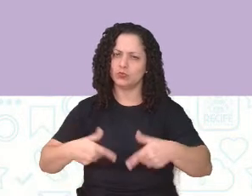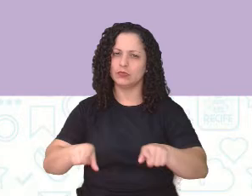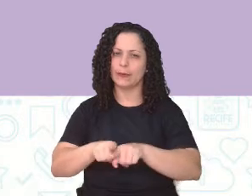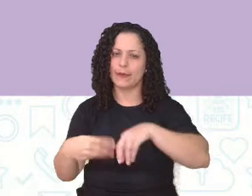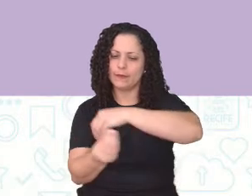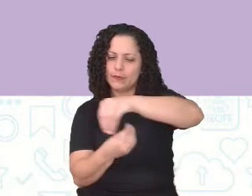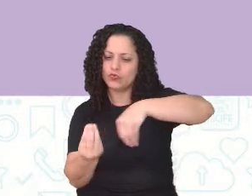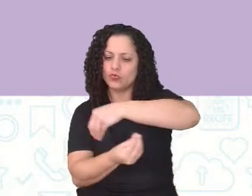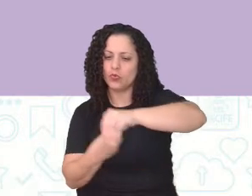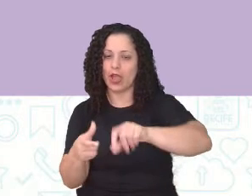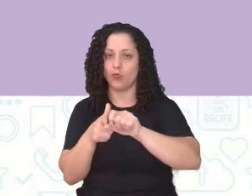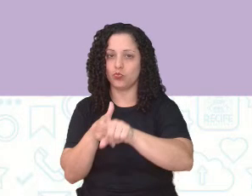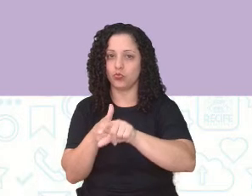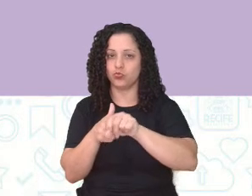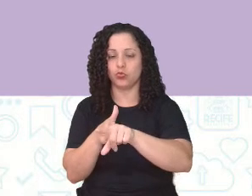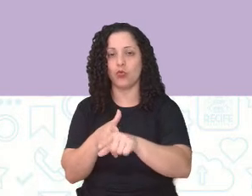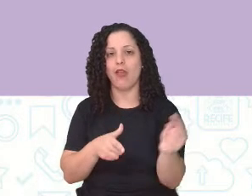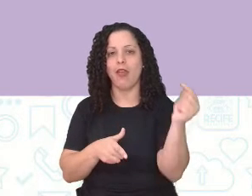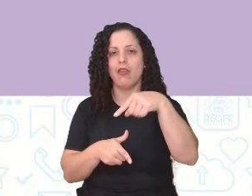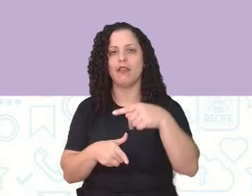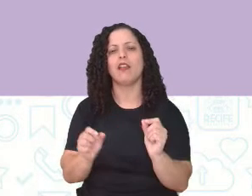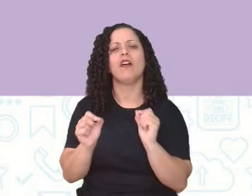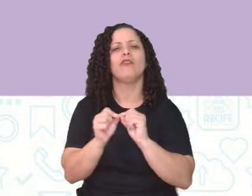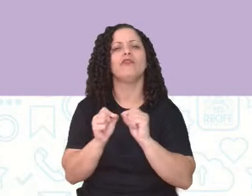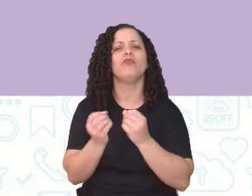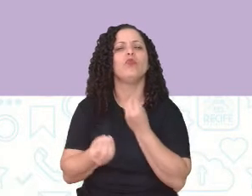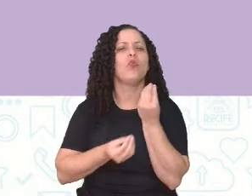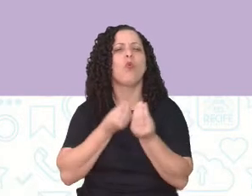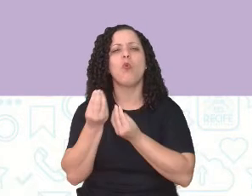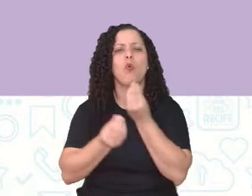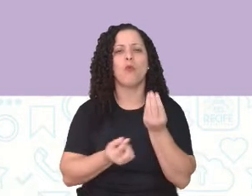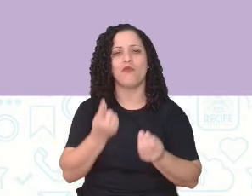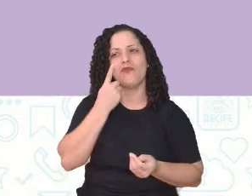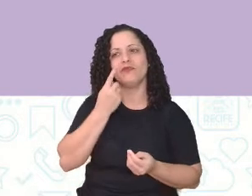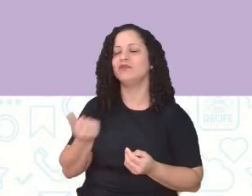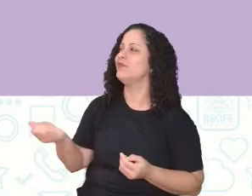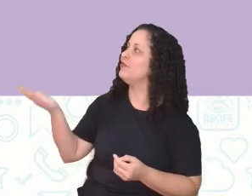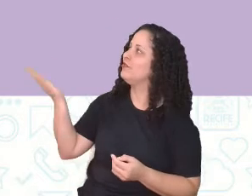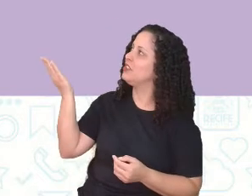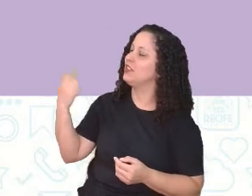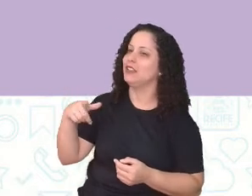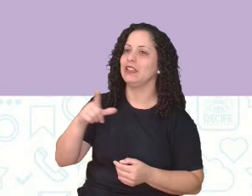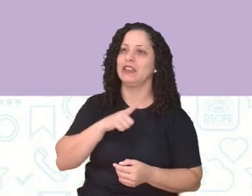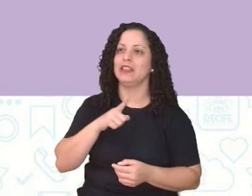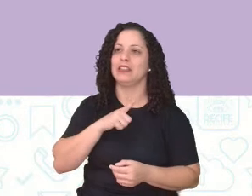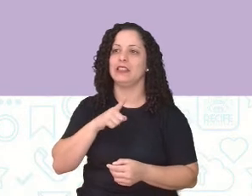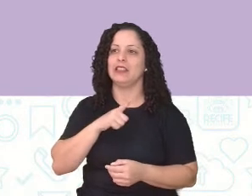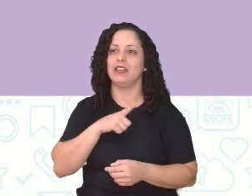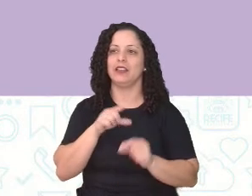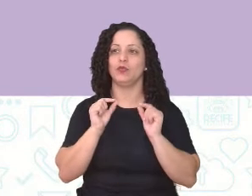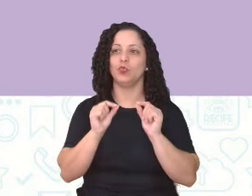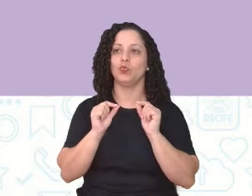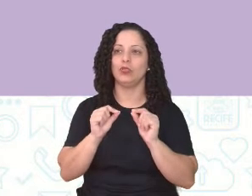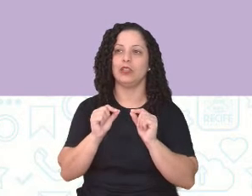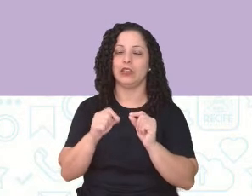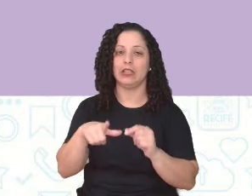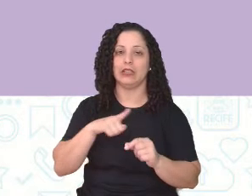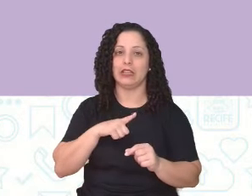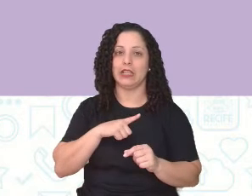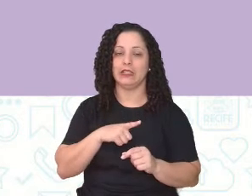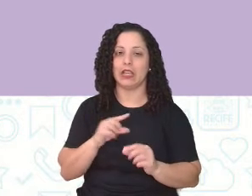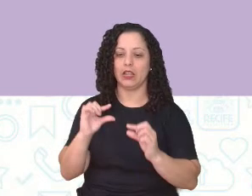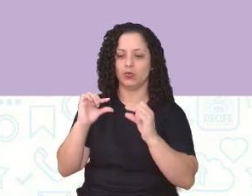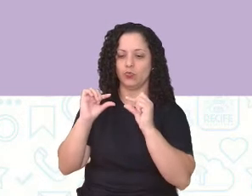esperma. Como é que acontece? Ela é formada também, observem aí na imagem, tem uma setinha, não é? Ela é formada por duas